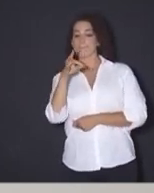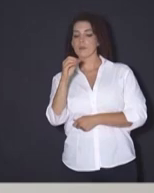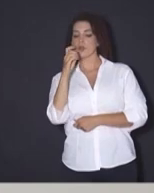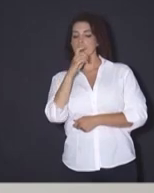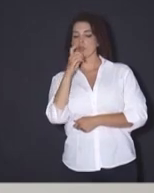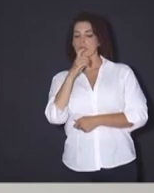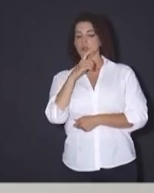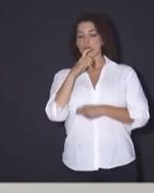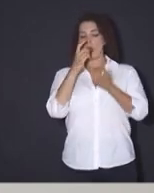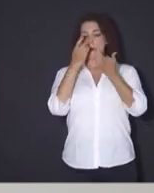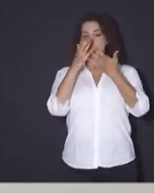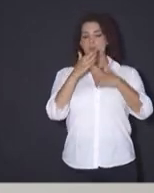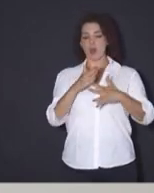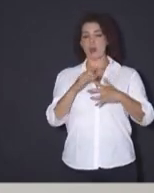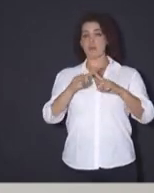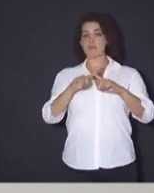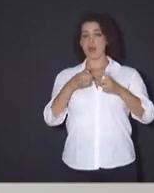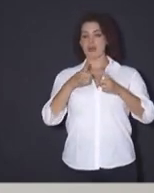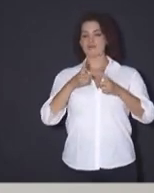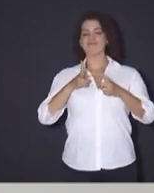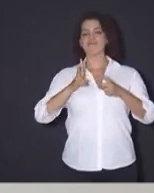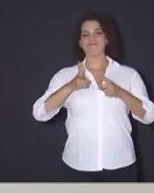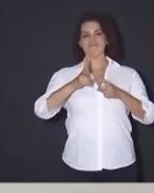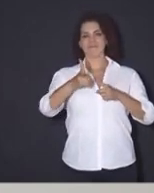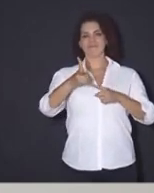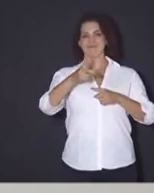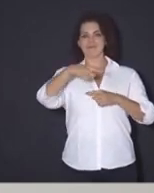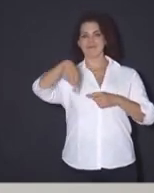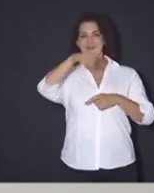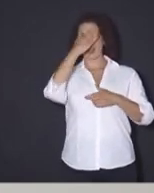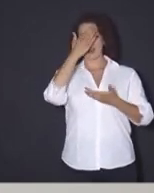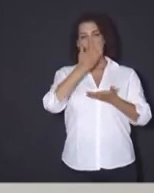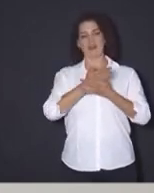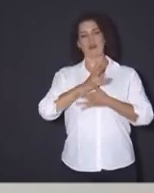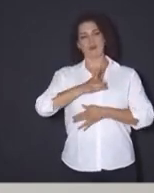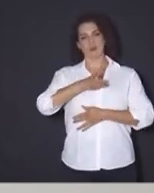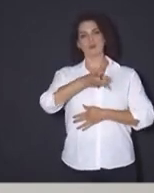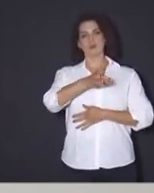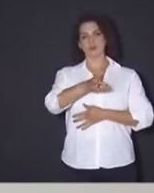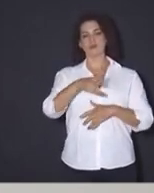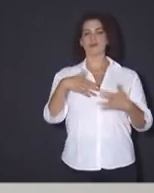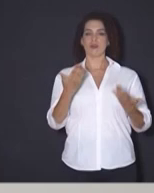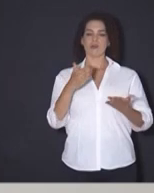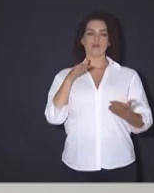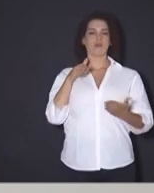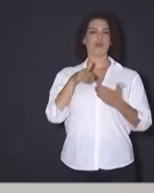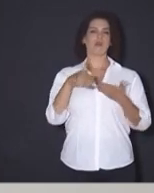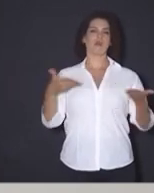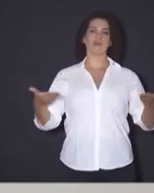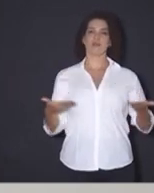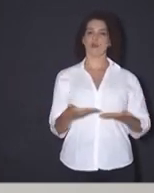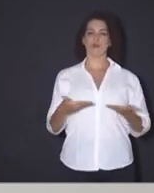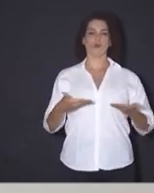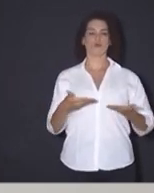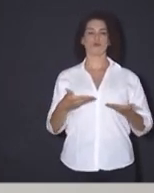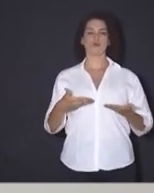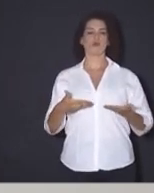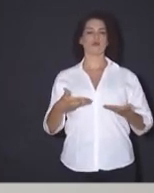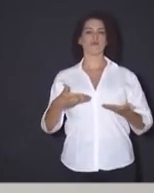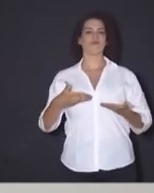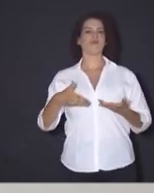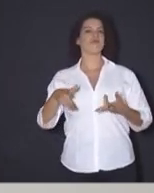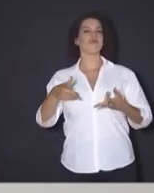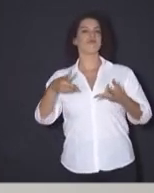mas sua inércia continuar a crença continuam ainda pessoa até hoje não houve no debate